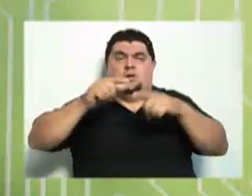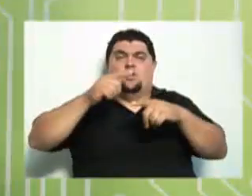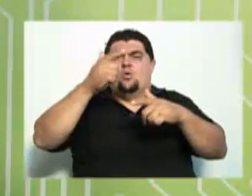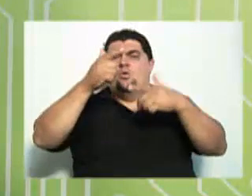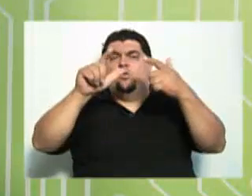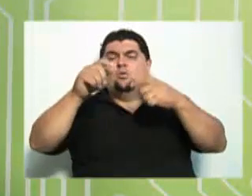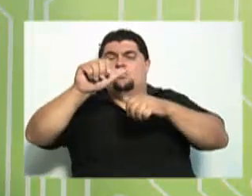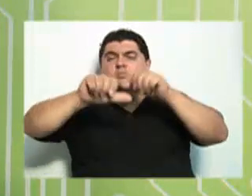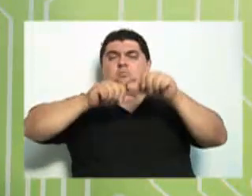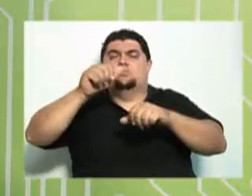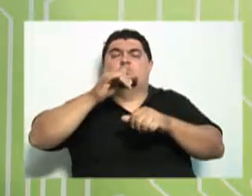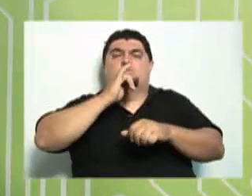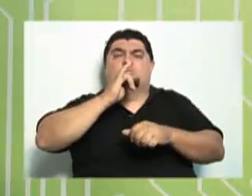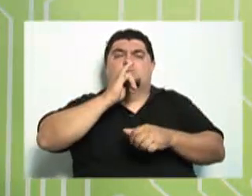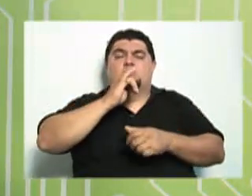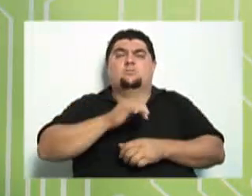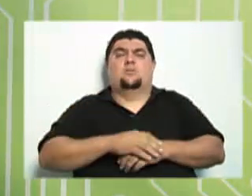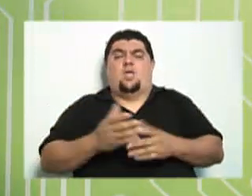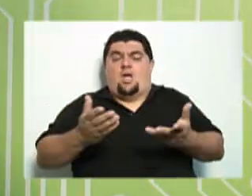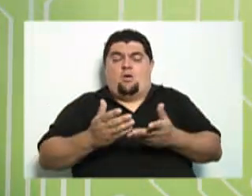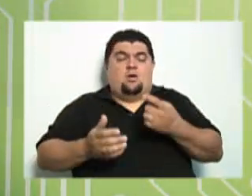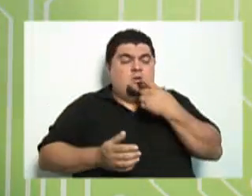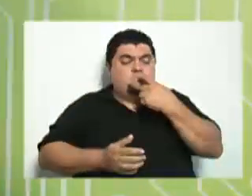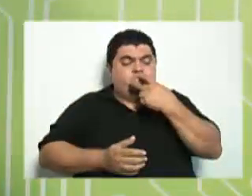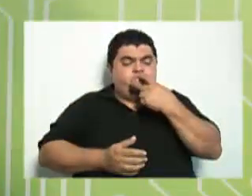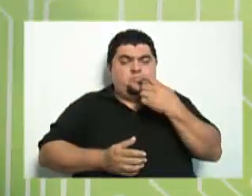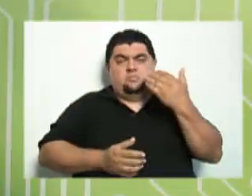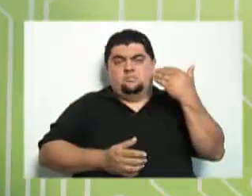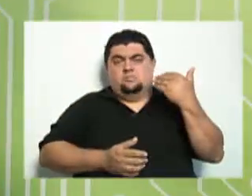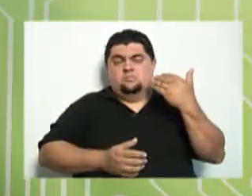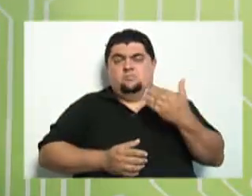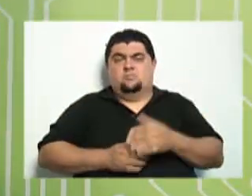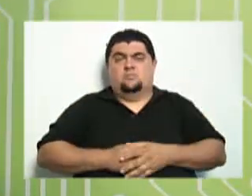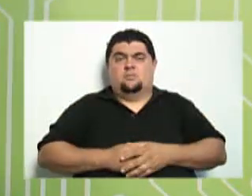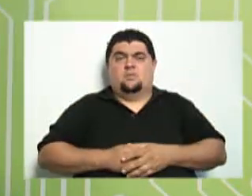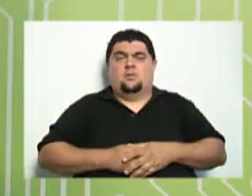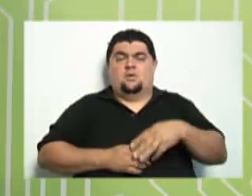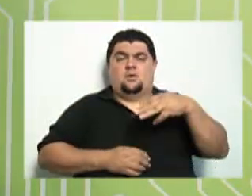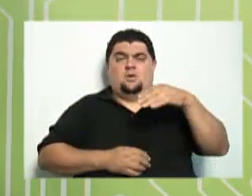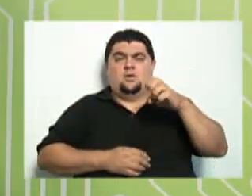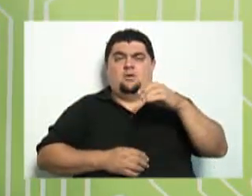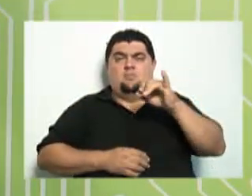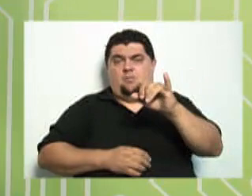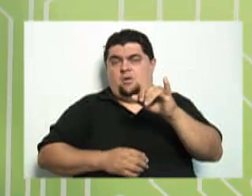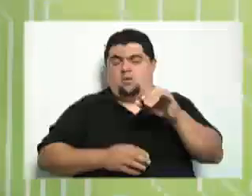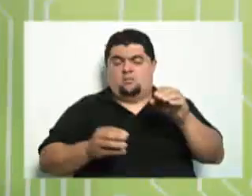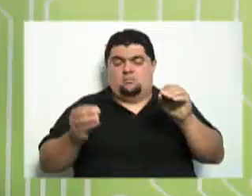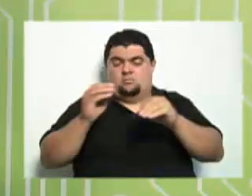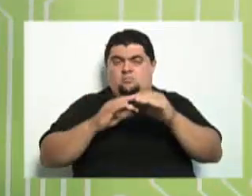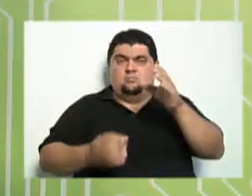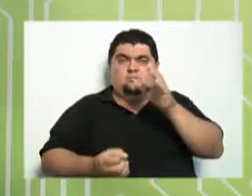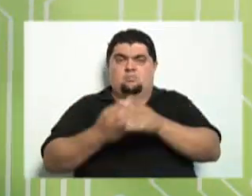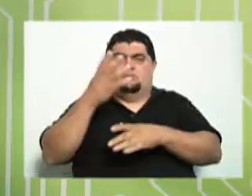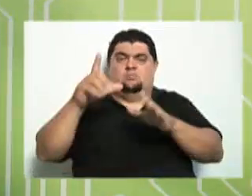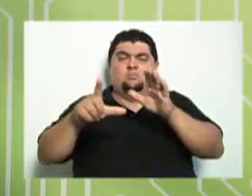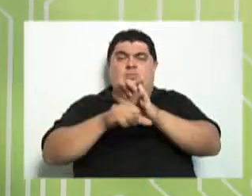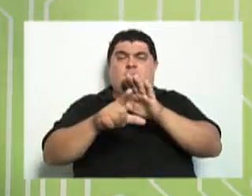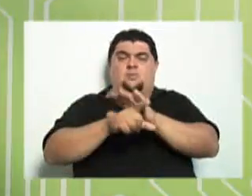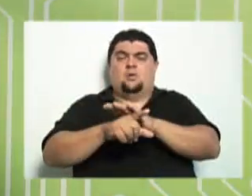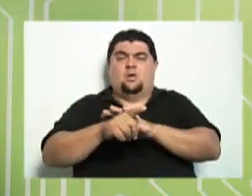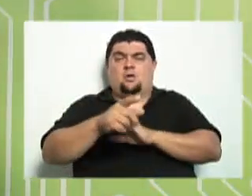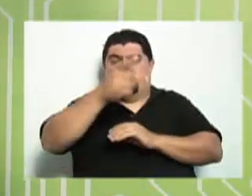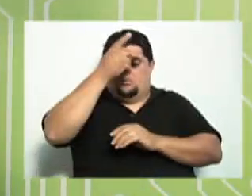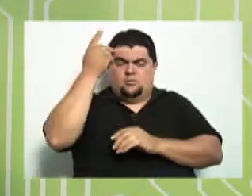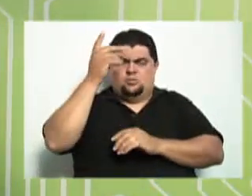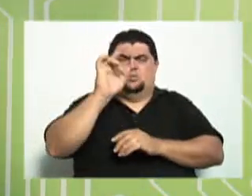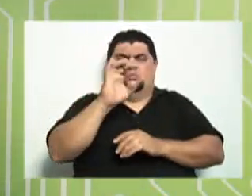de legislação, por exemplo, mais recentemente a gente teve a instituição do MEI, que é o microempreendedor individual, aquele empreendedor